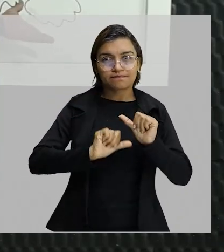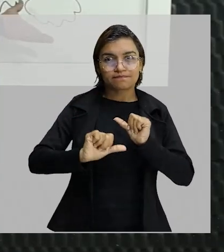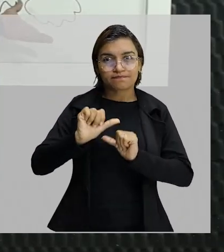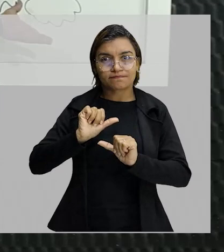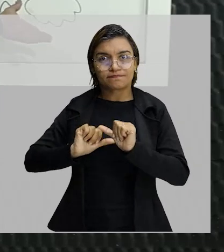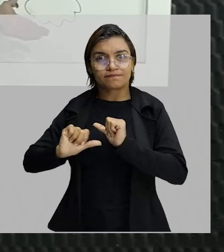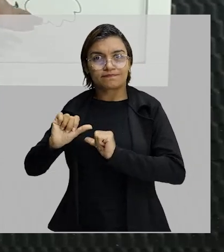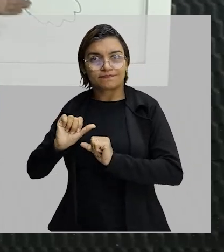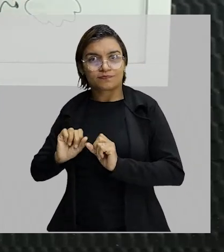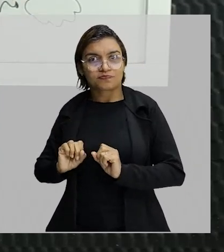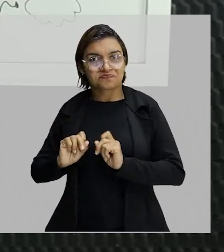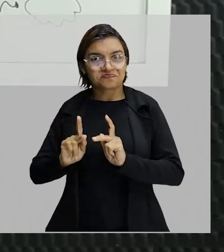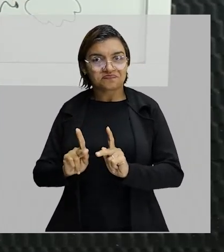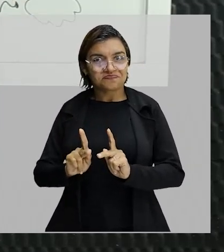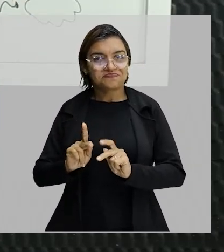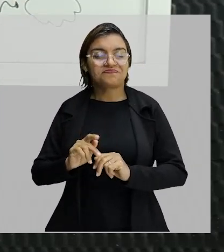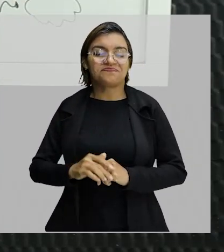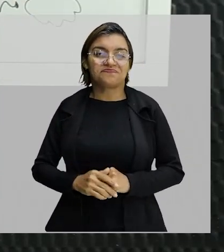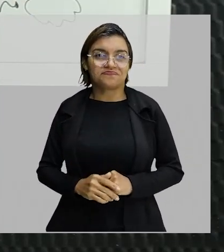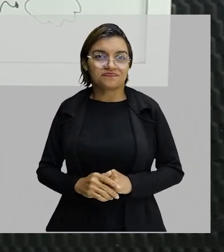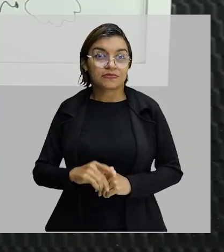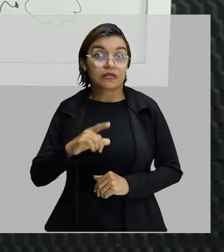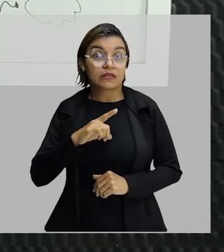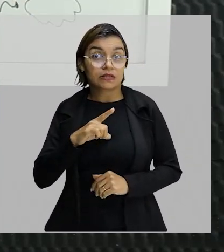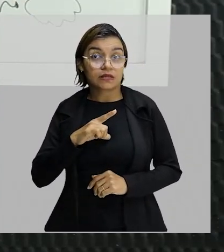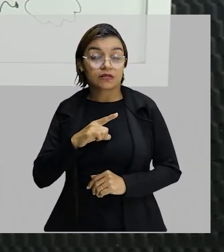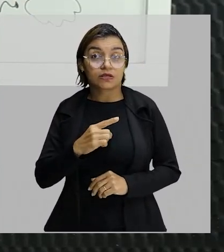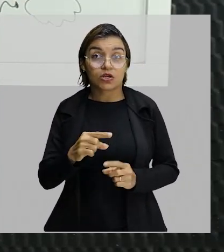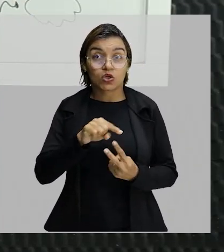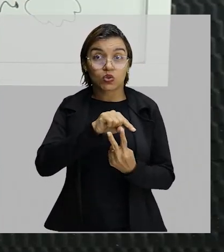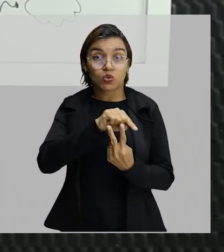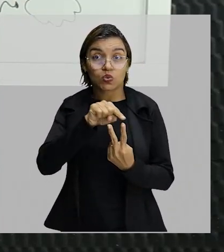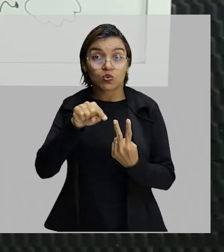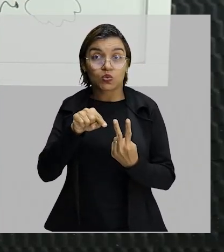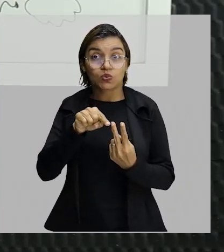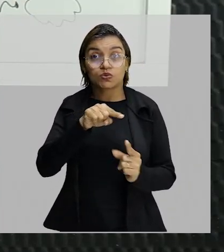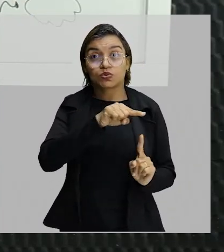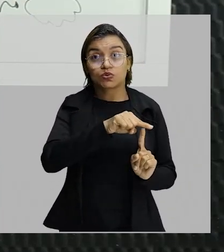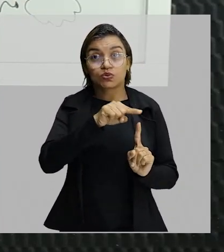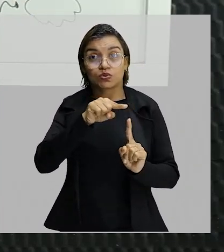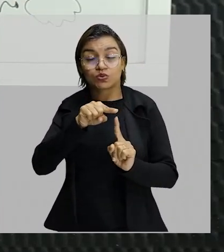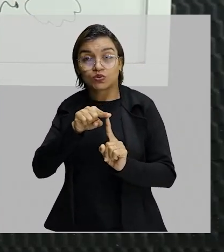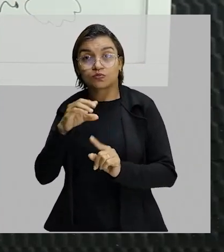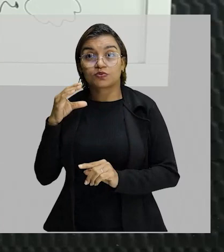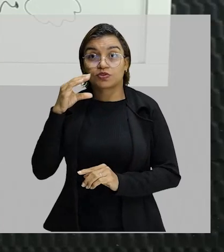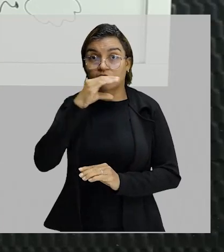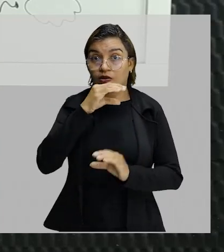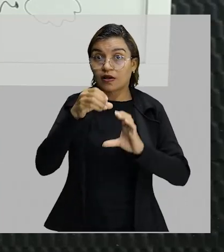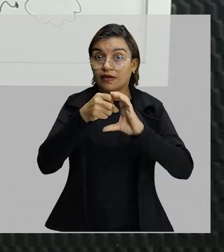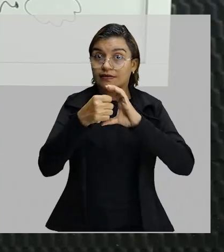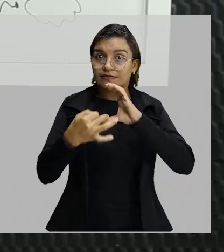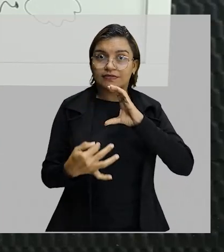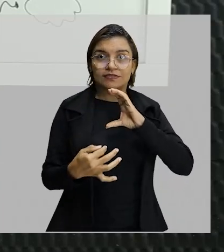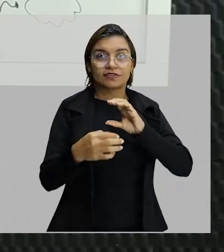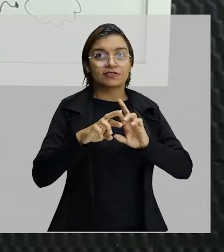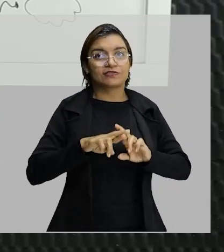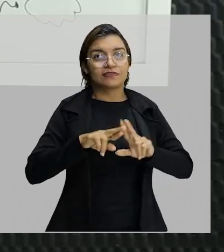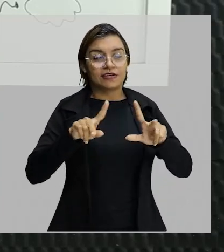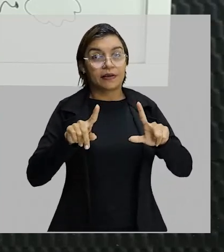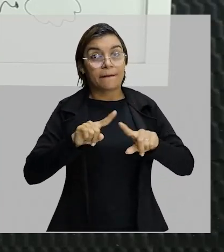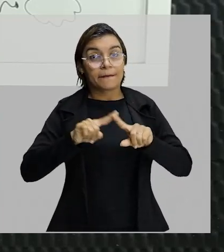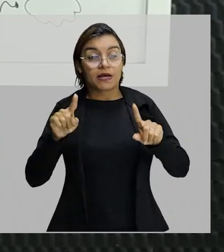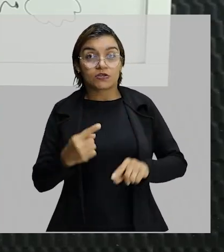Tá certo? Então, existem dois tipos de calor que são diferentes, né, de características diferentes, mas que um